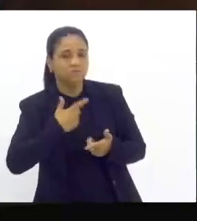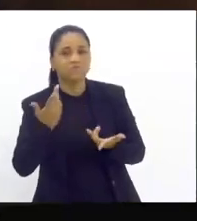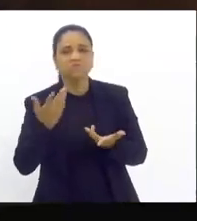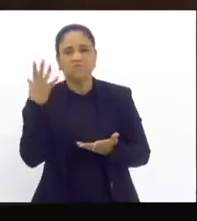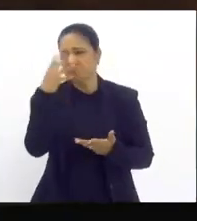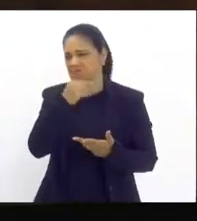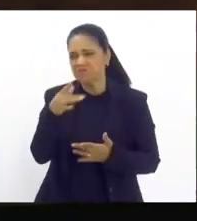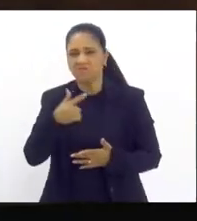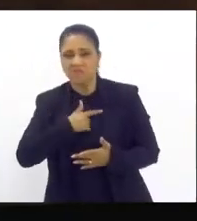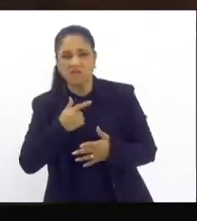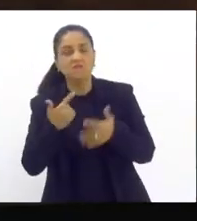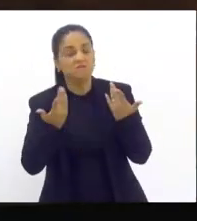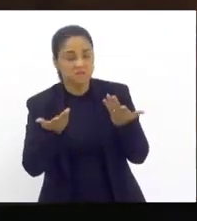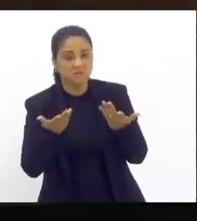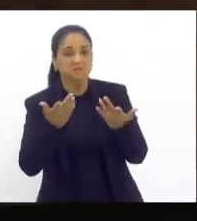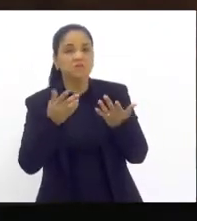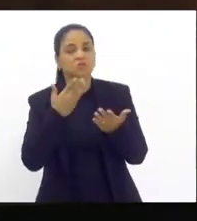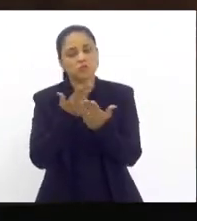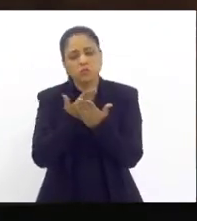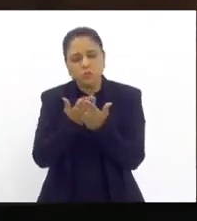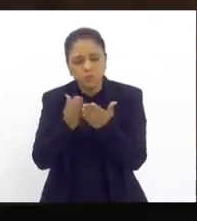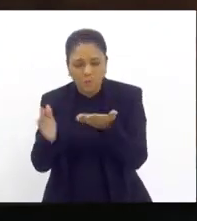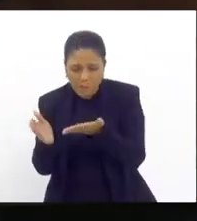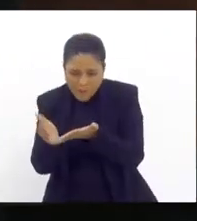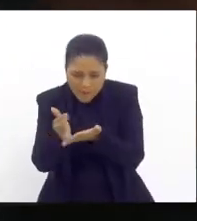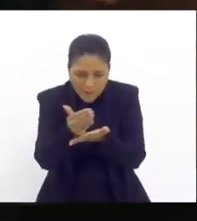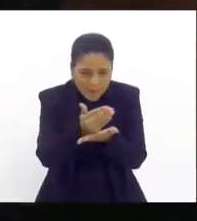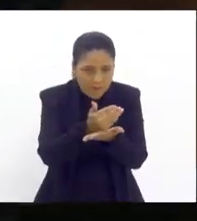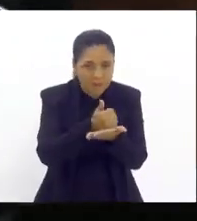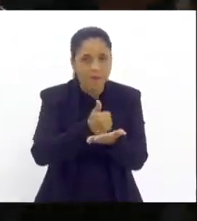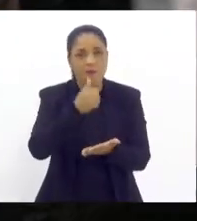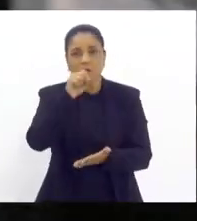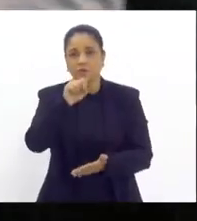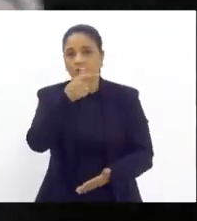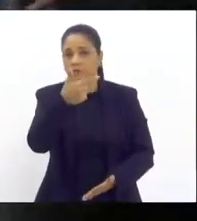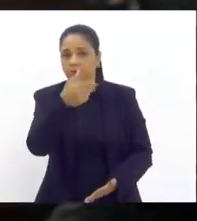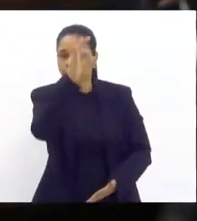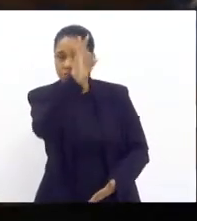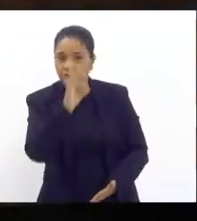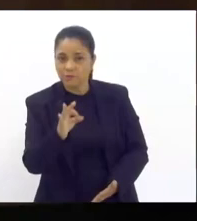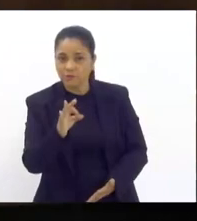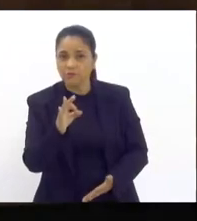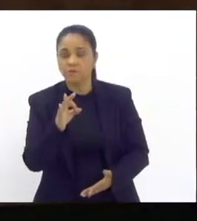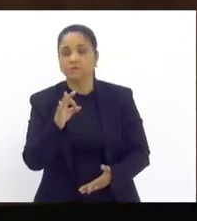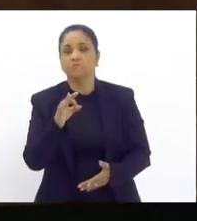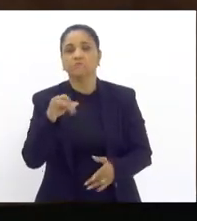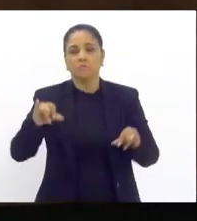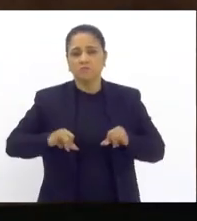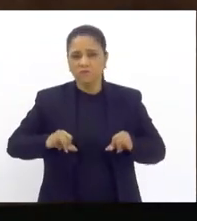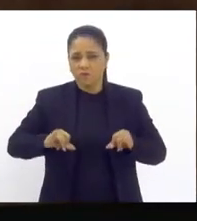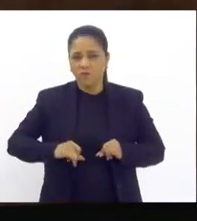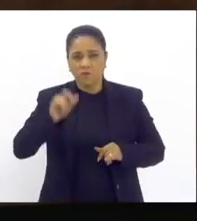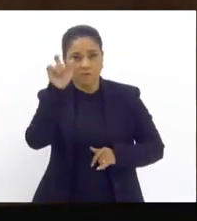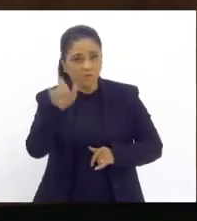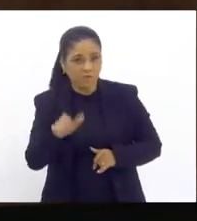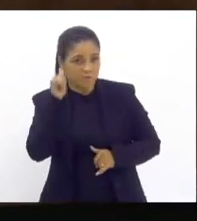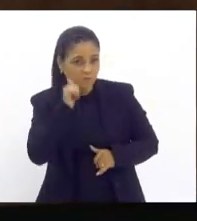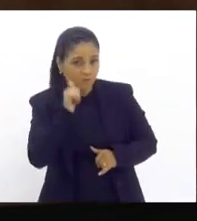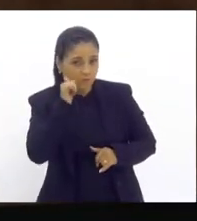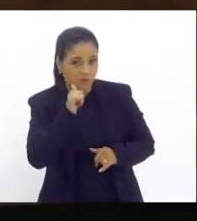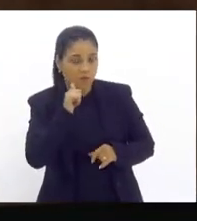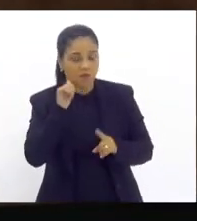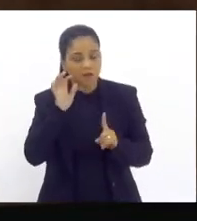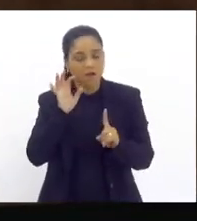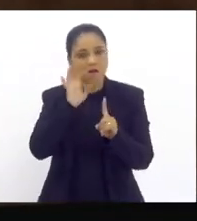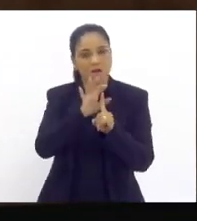de acordo com um estudo, 82% das mulheres que sofrem assédio incorridas por